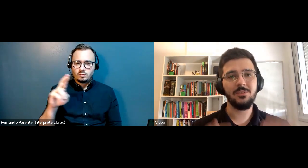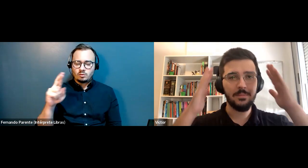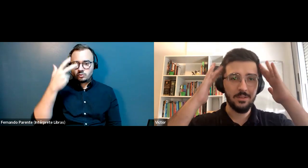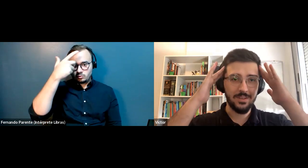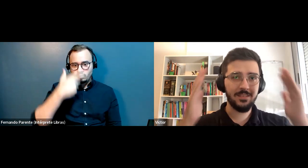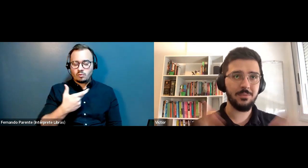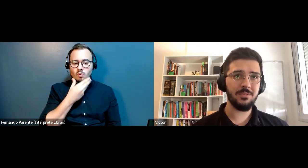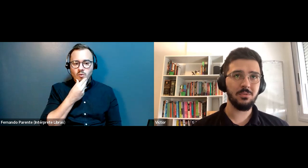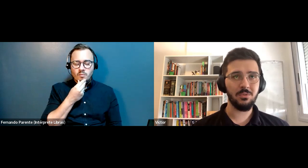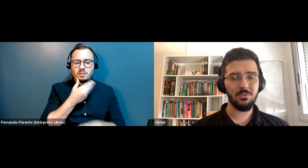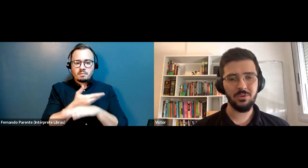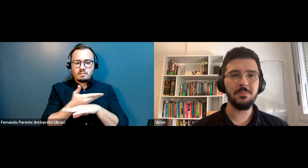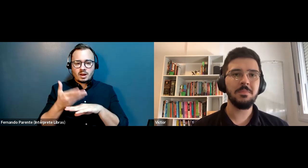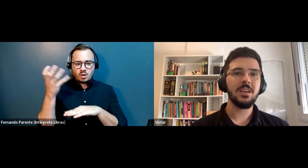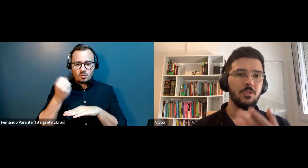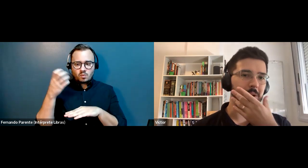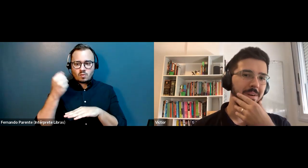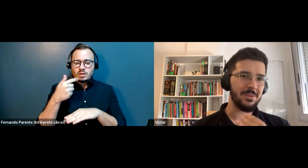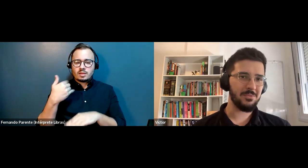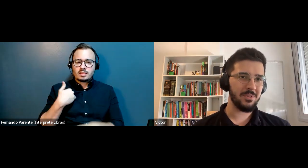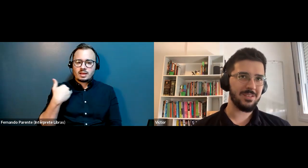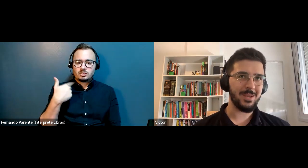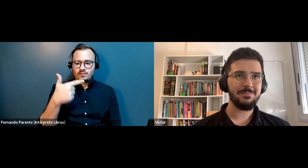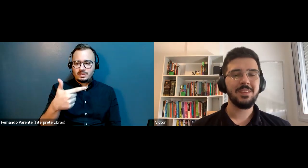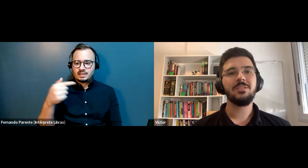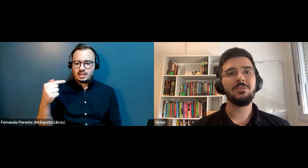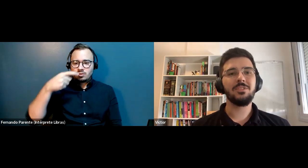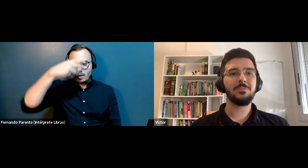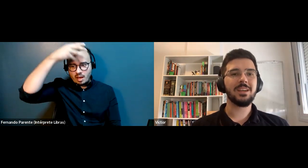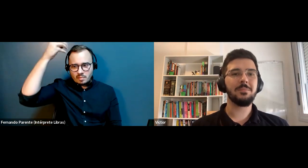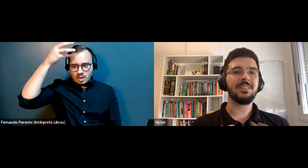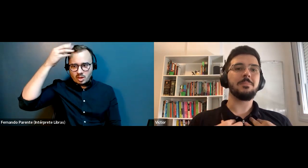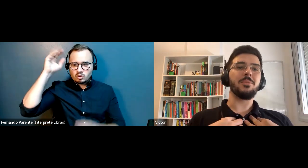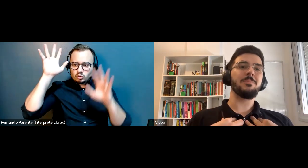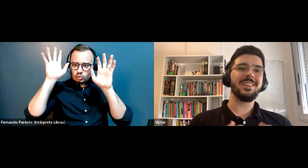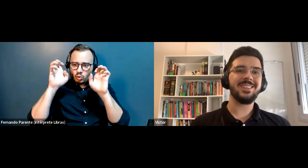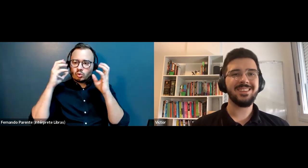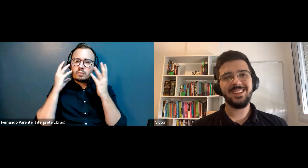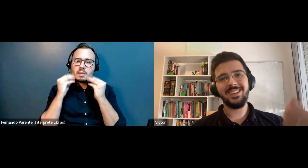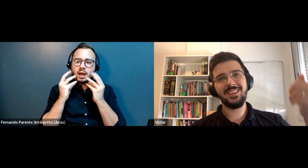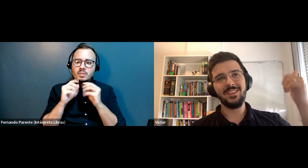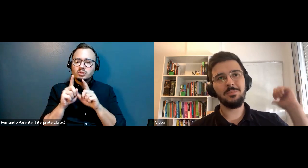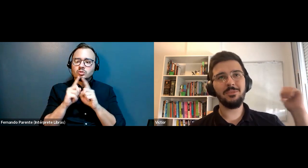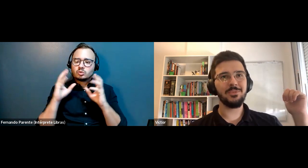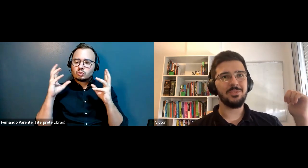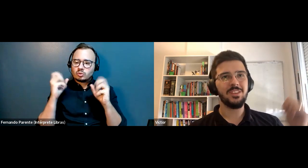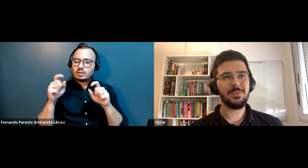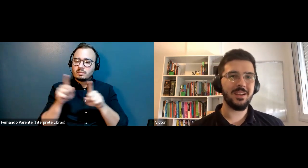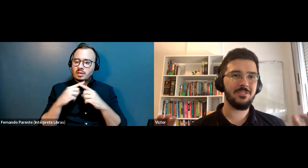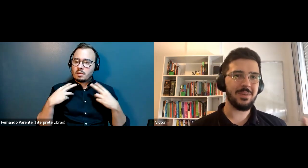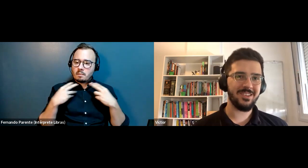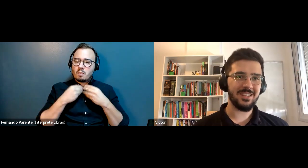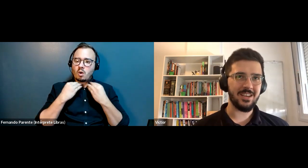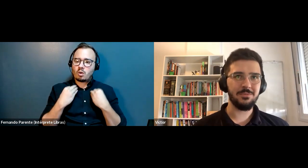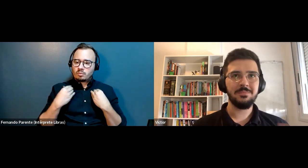eu tenho um cabelo castanho escuro curto e uma barba curta também. Estou vestindo uma camiseta polo preta e no meu fundo tem uma